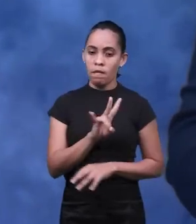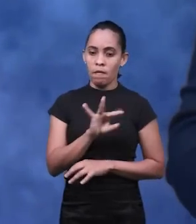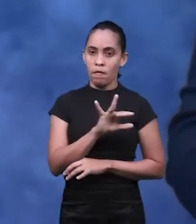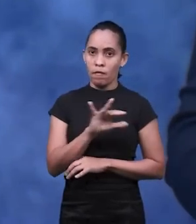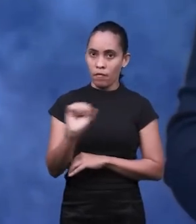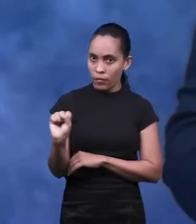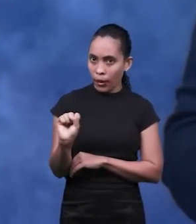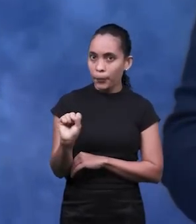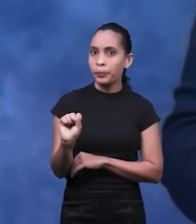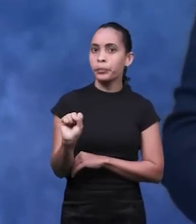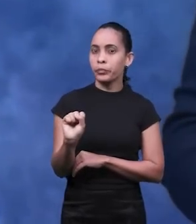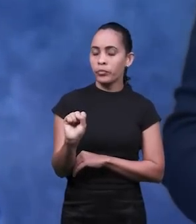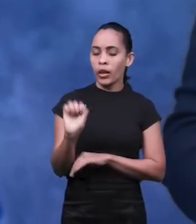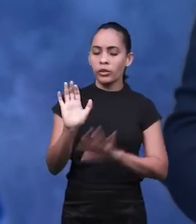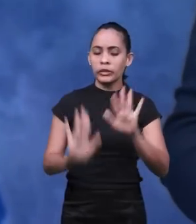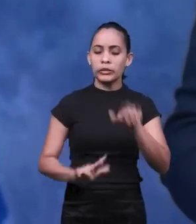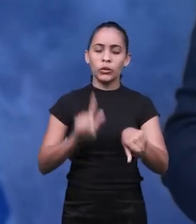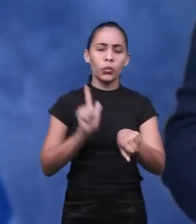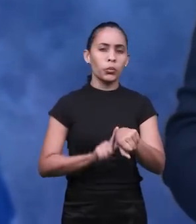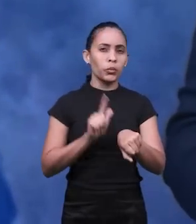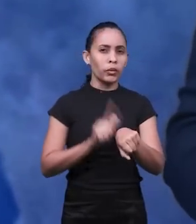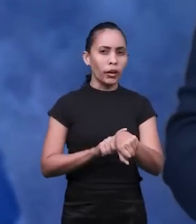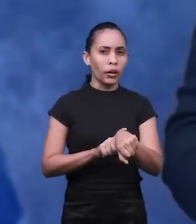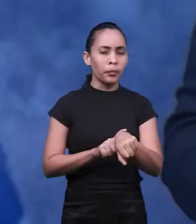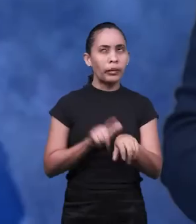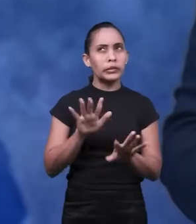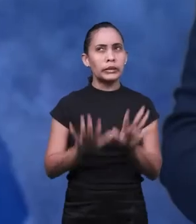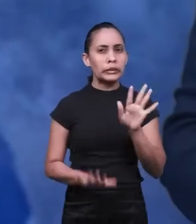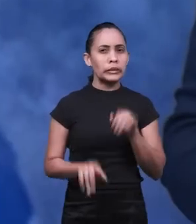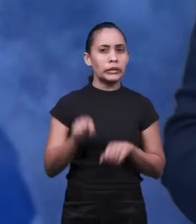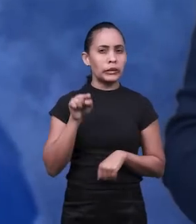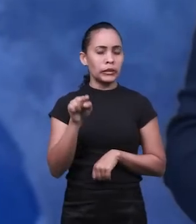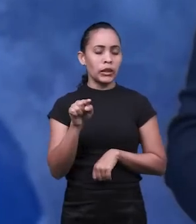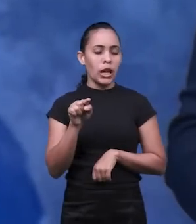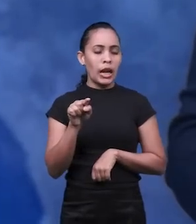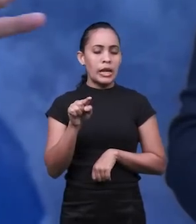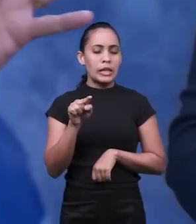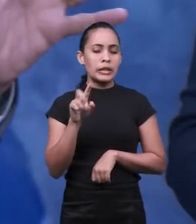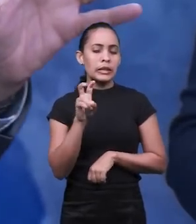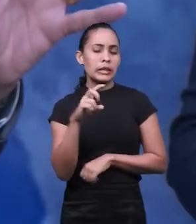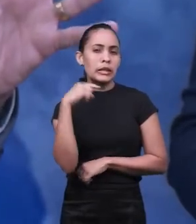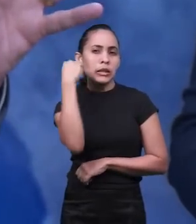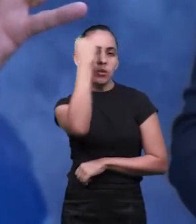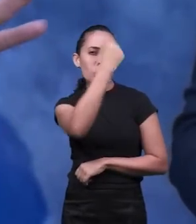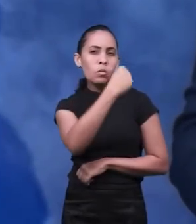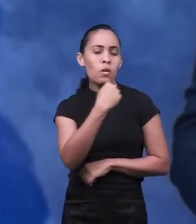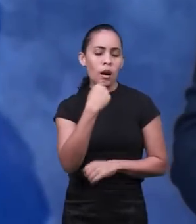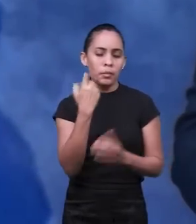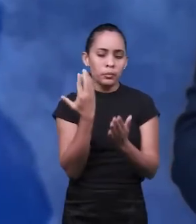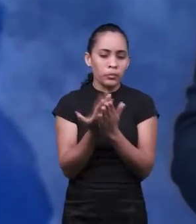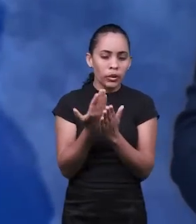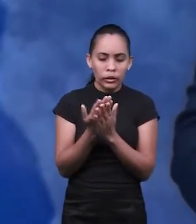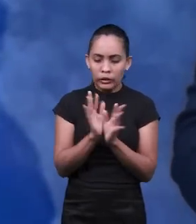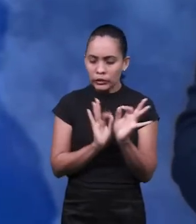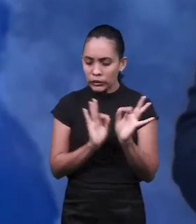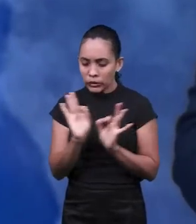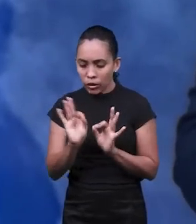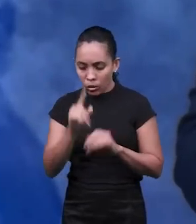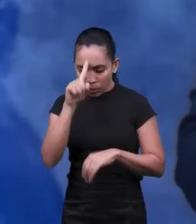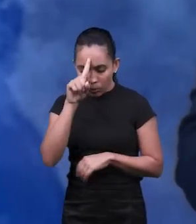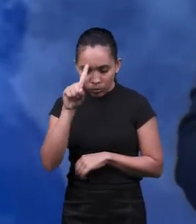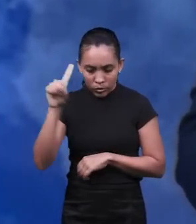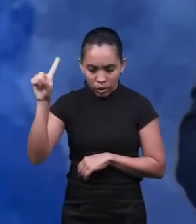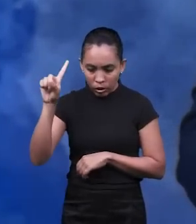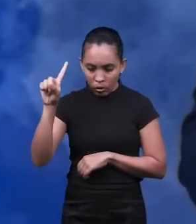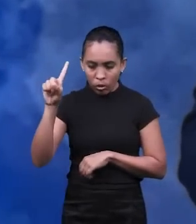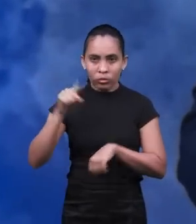abençoar. O tempo, às vezes, você levaria, 5 horas para desenvolver um estudo, se preparar, o